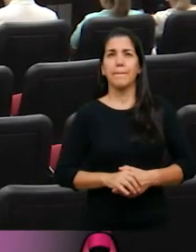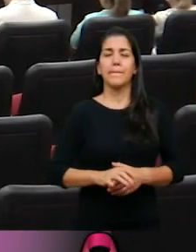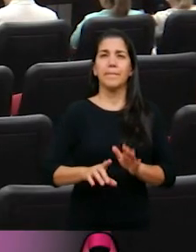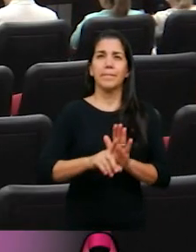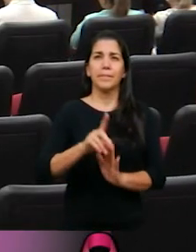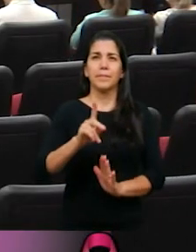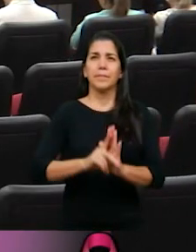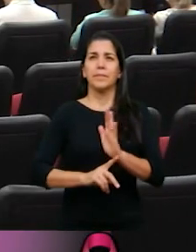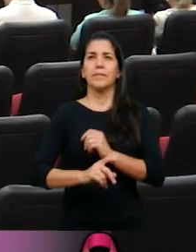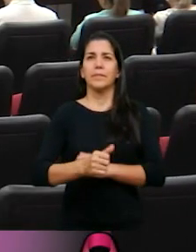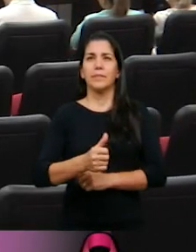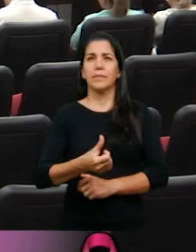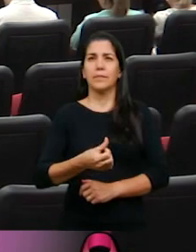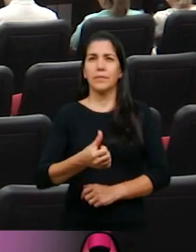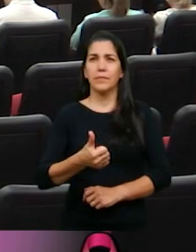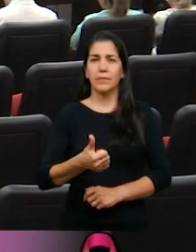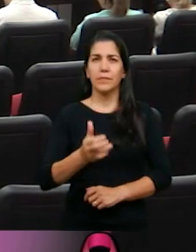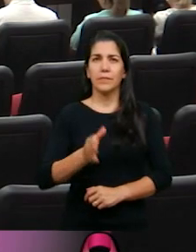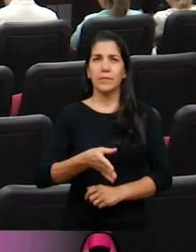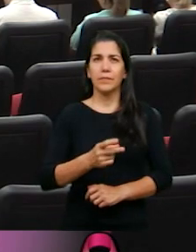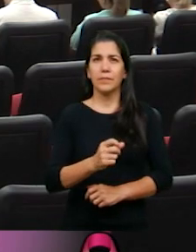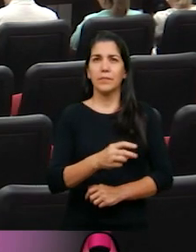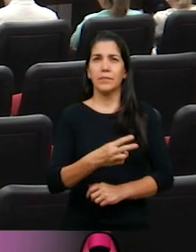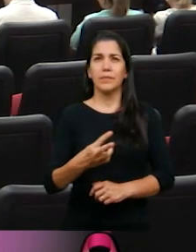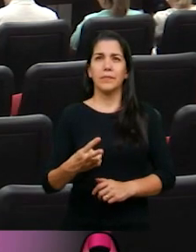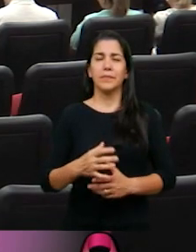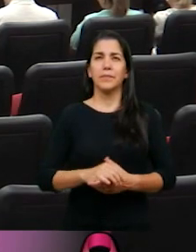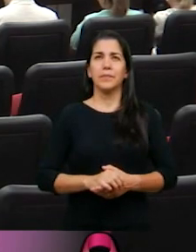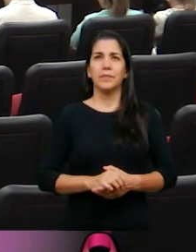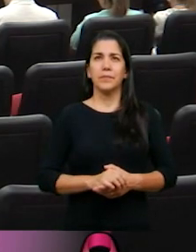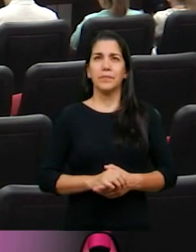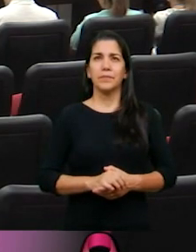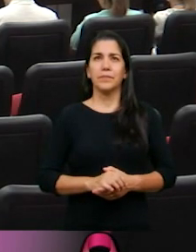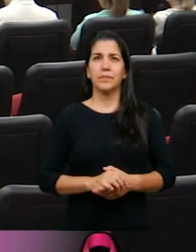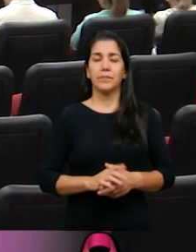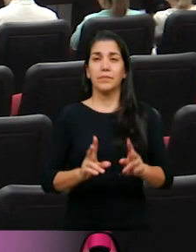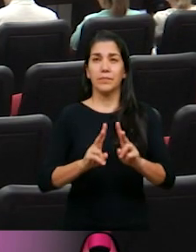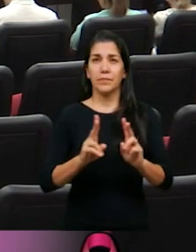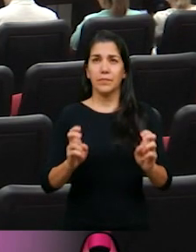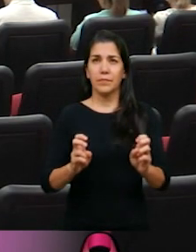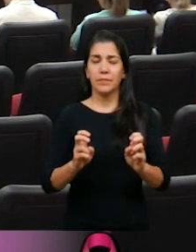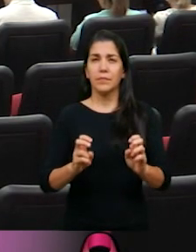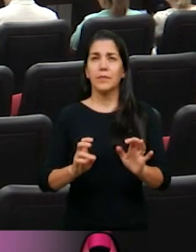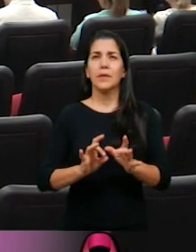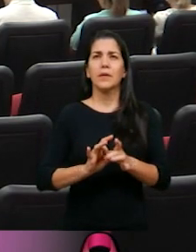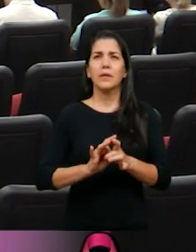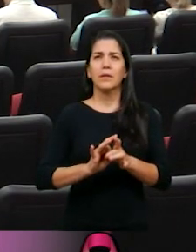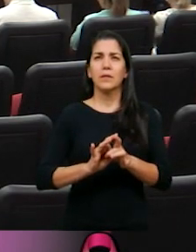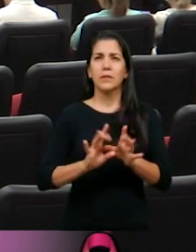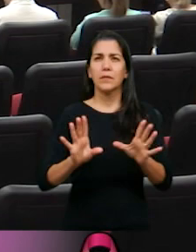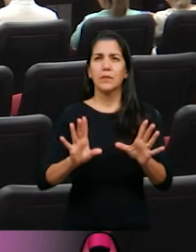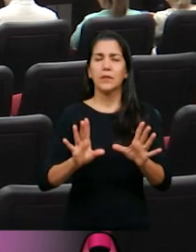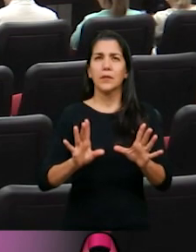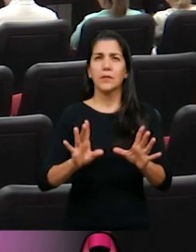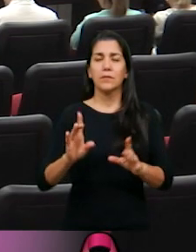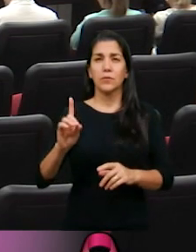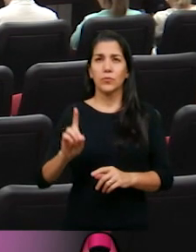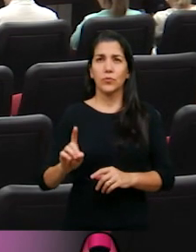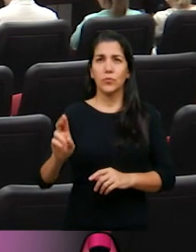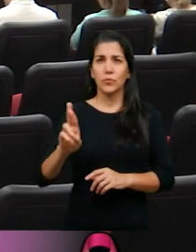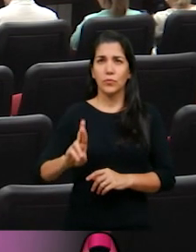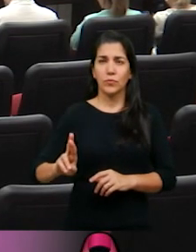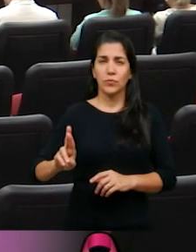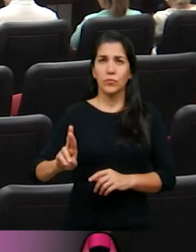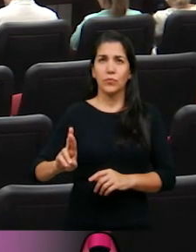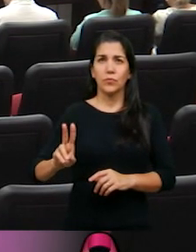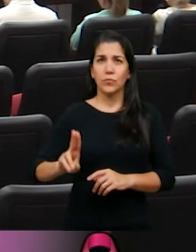Projeto de Lei número 161 de 2023, ementa. Autoriza concessão de direito real de